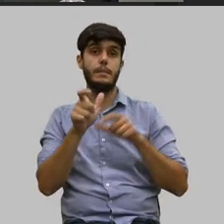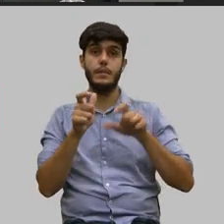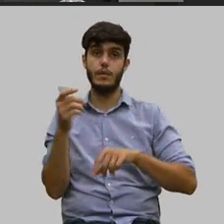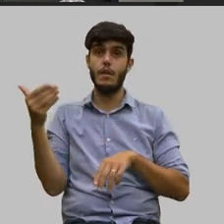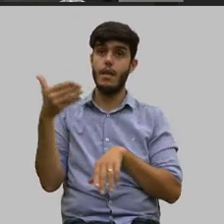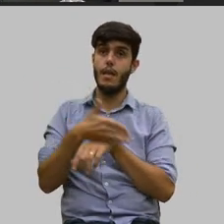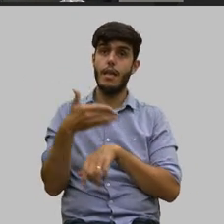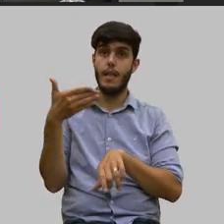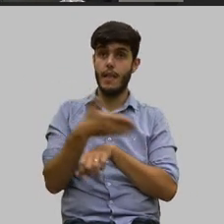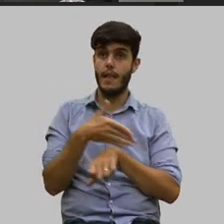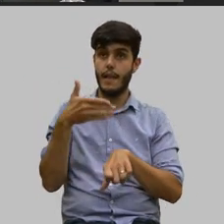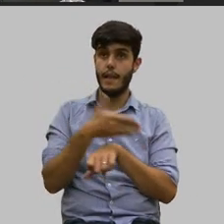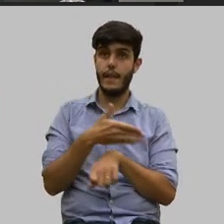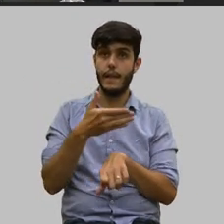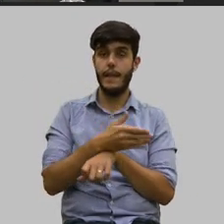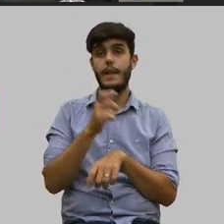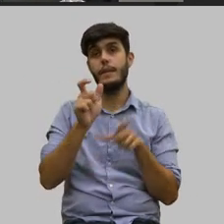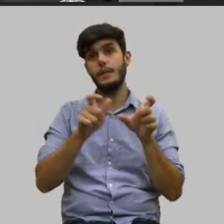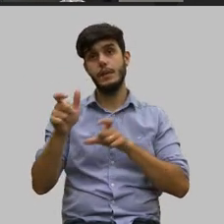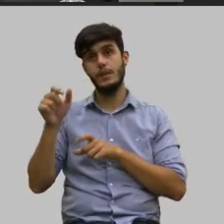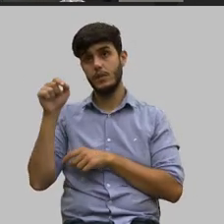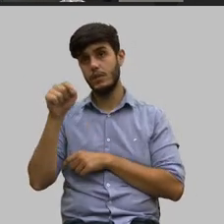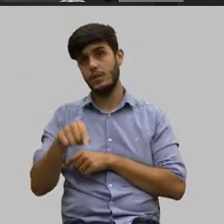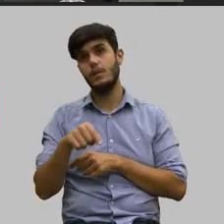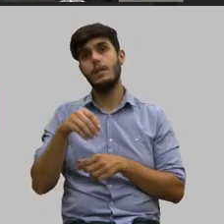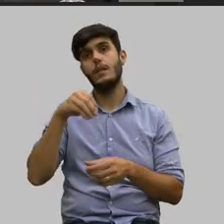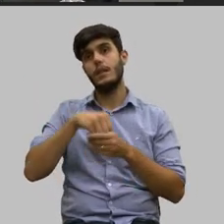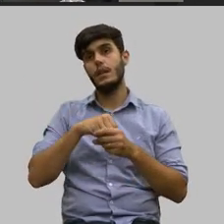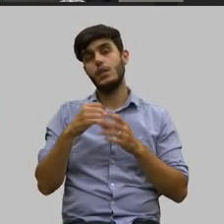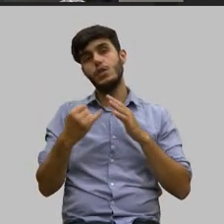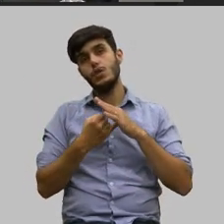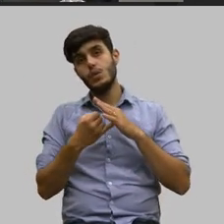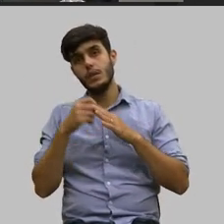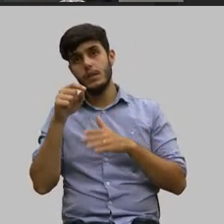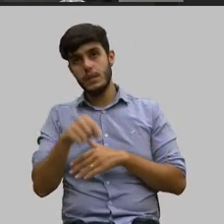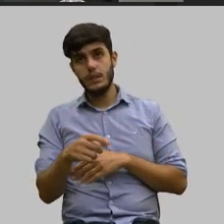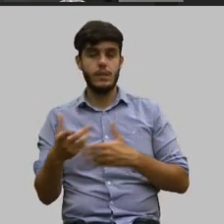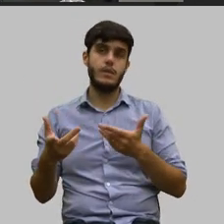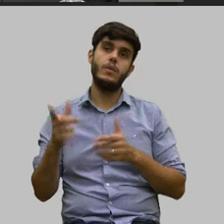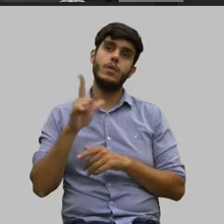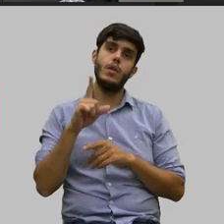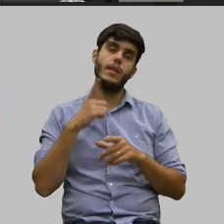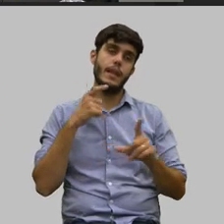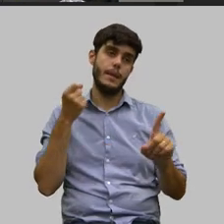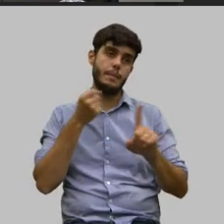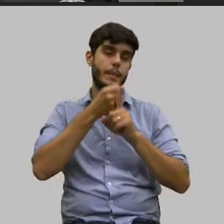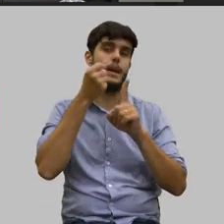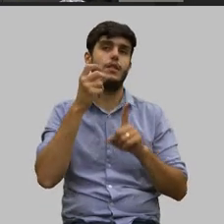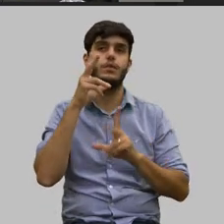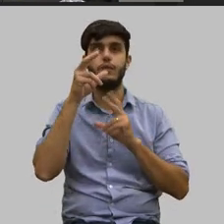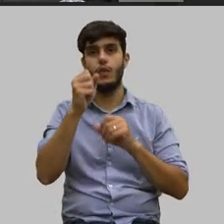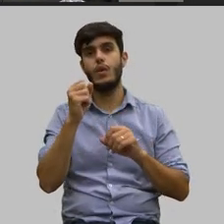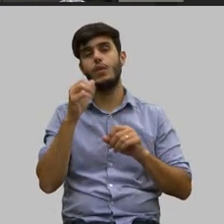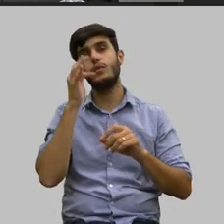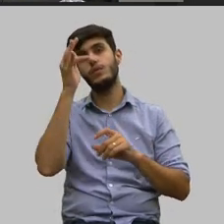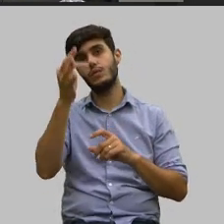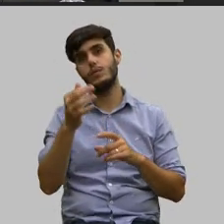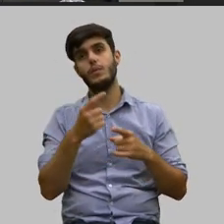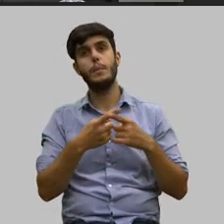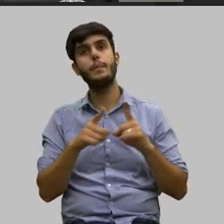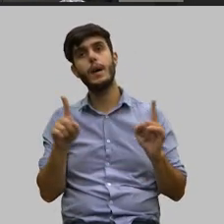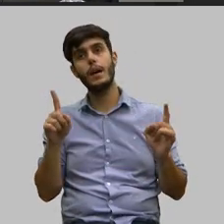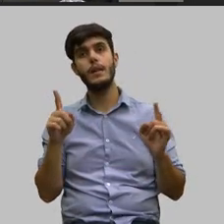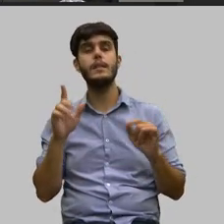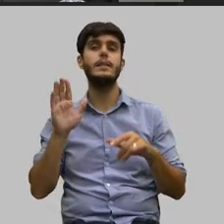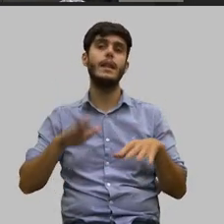temos uma absorção do CF de maneira tranquila né Isso vai ter um impacto obviamente aqui alguns anos mas isso vai depender